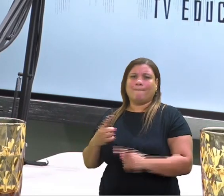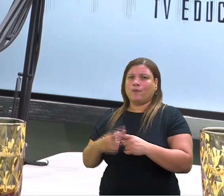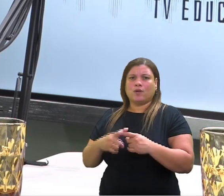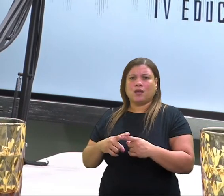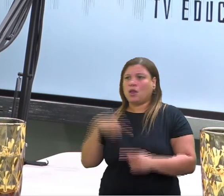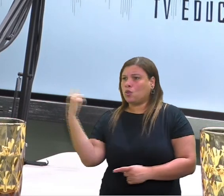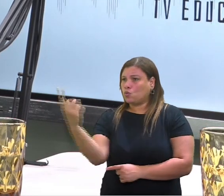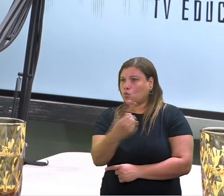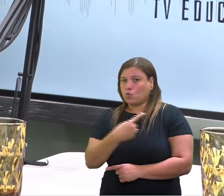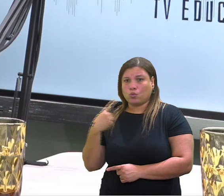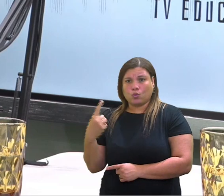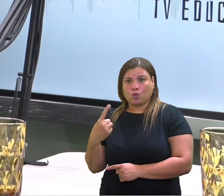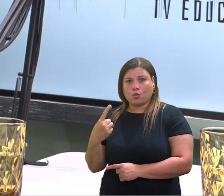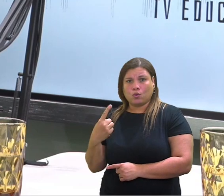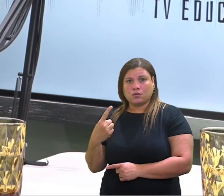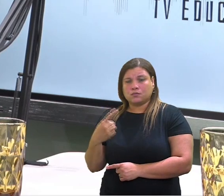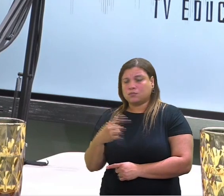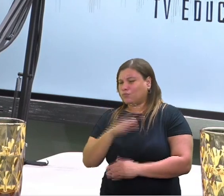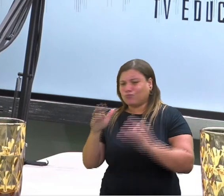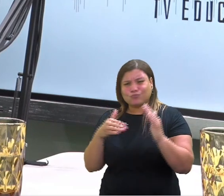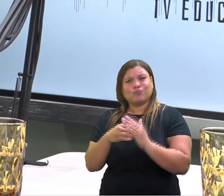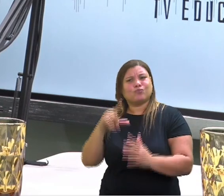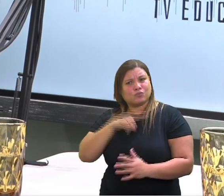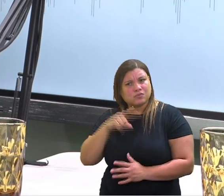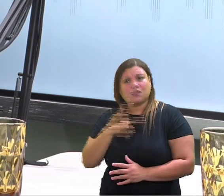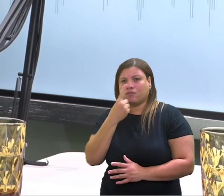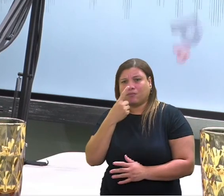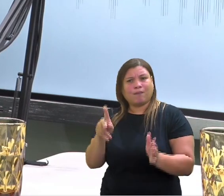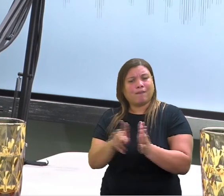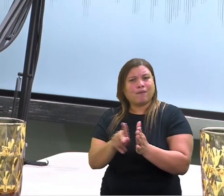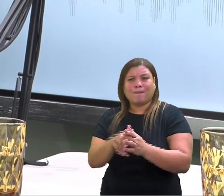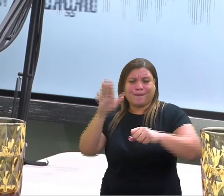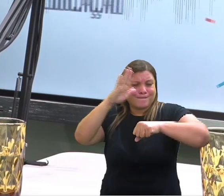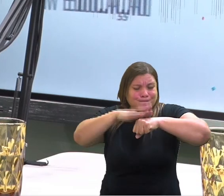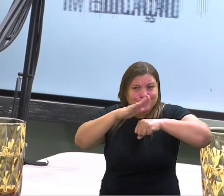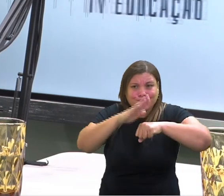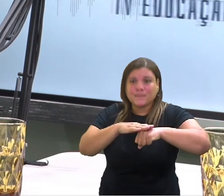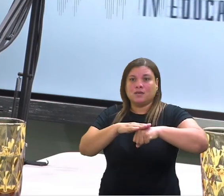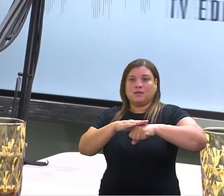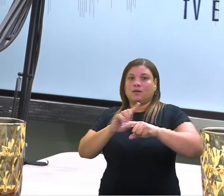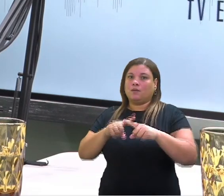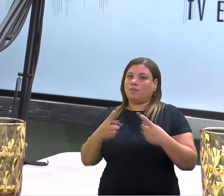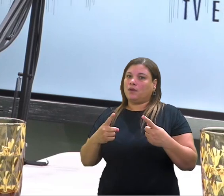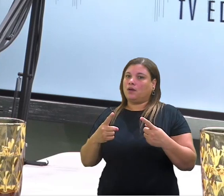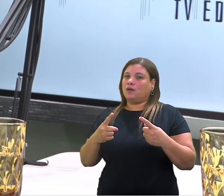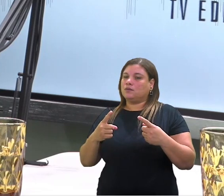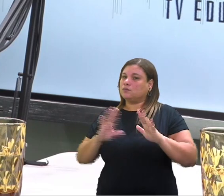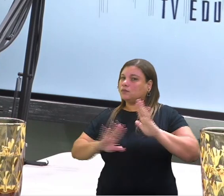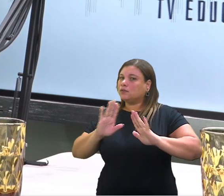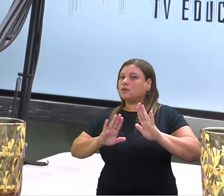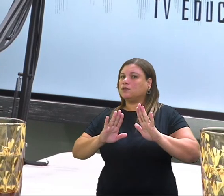muitas vezes pode me constranger. E aí a pessoa não sabe como lidar com isso. Aí é gorda, é feia, é careca,